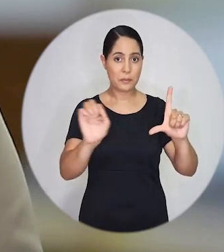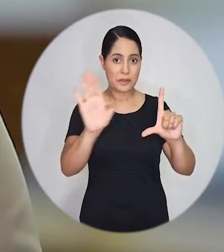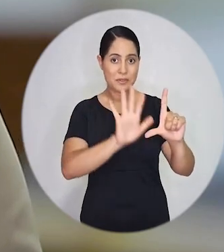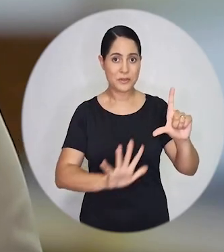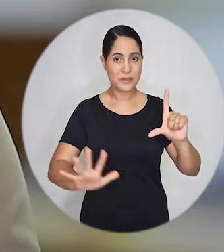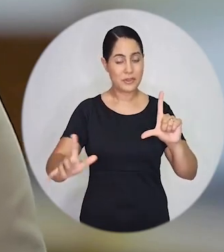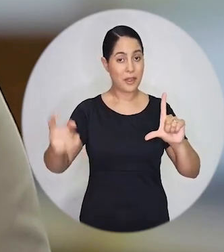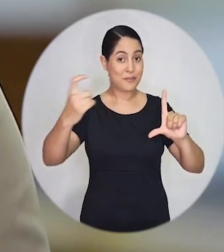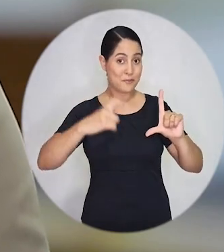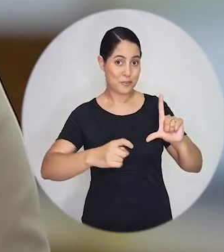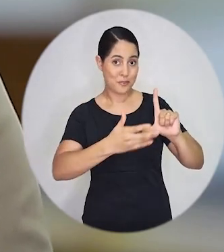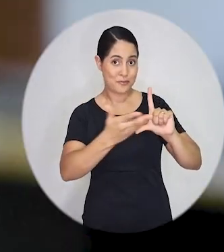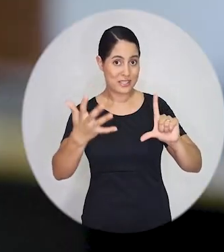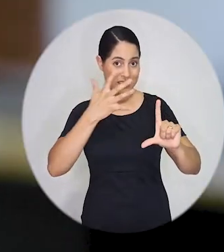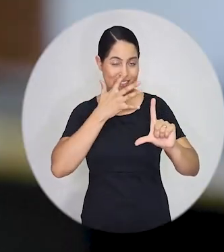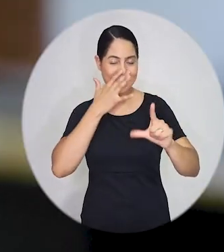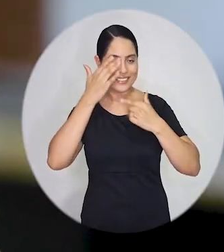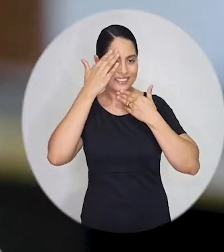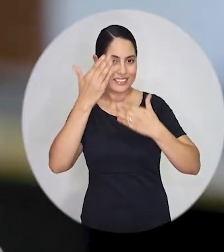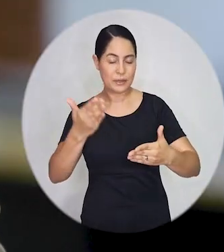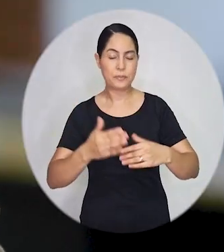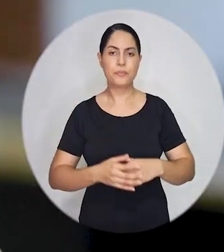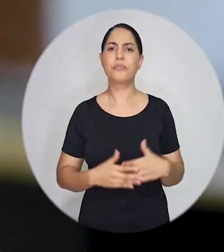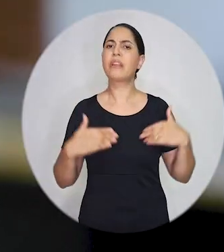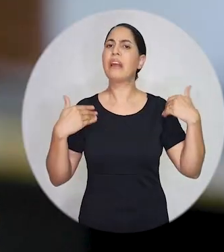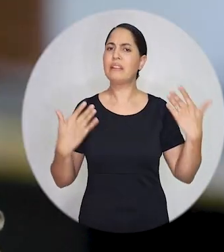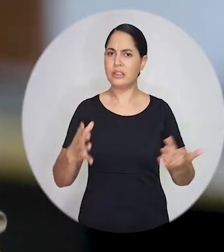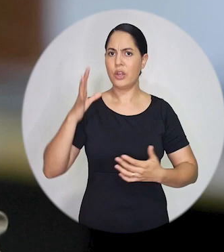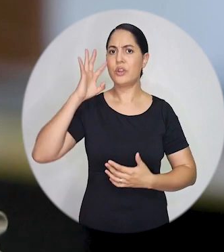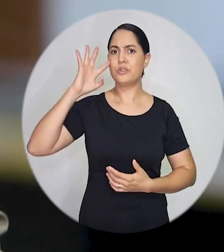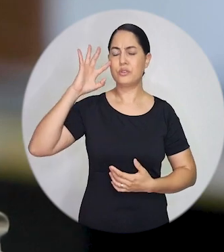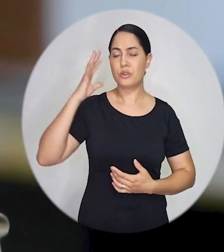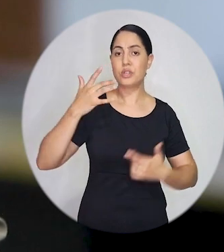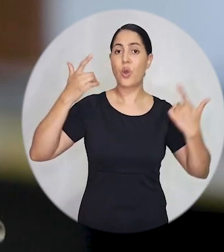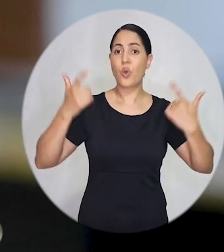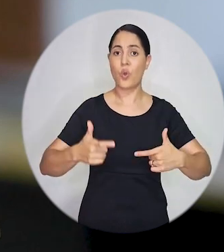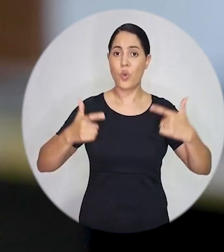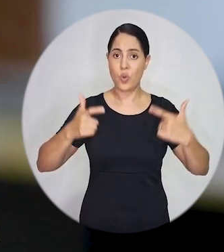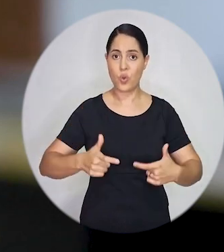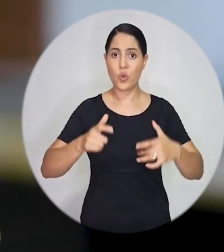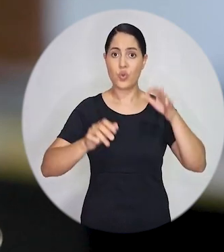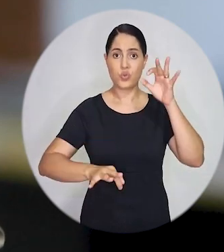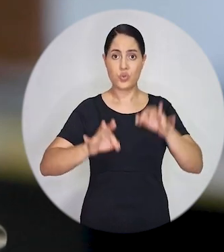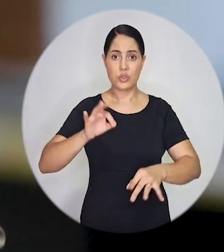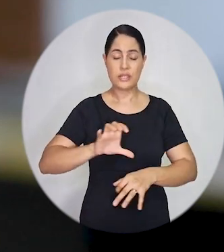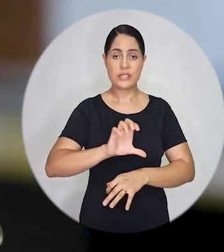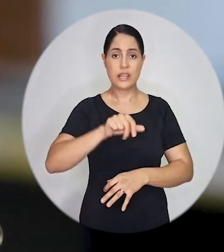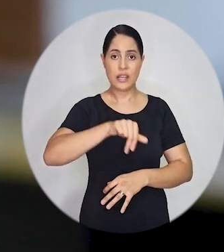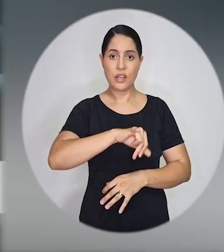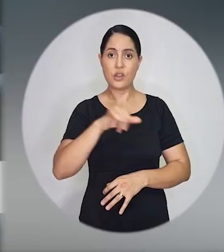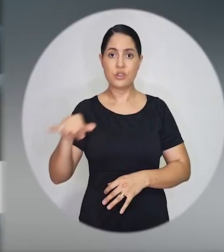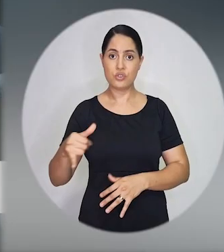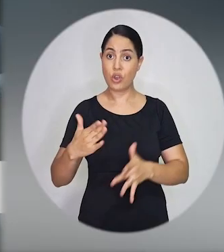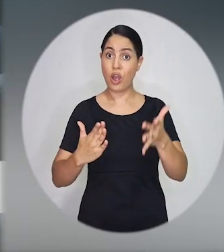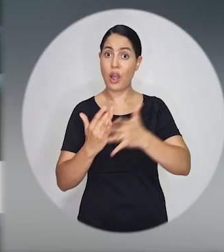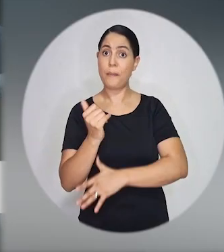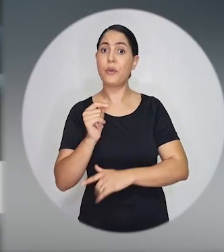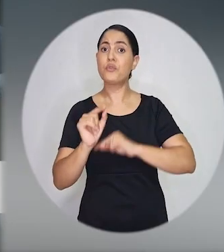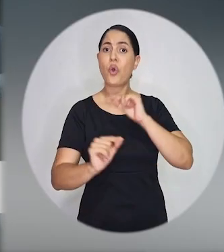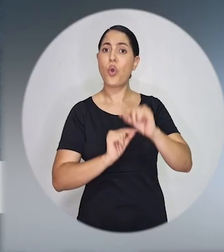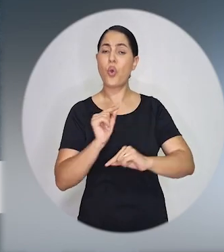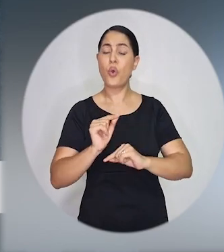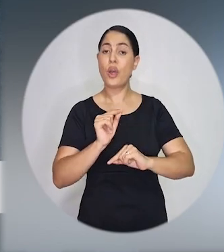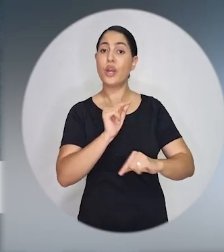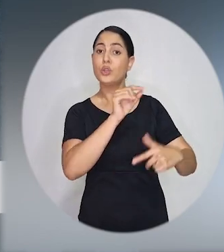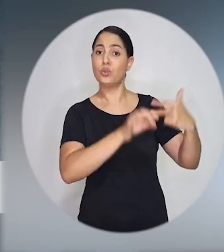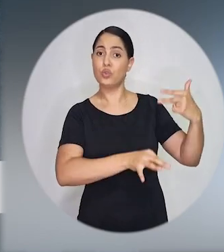Voltamos. Muito obrigada pela sua companhia. Em decisão unânime, o plenário do Conselho Nacional de Justiça aprovou resolução com a finalidade de combater no